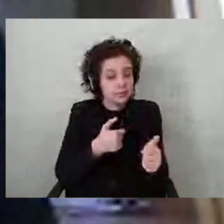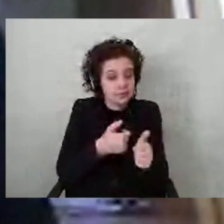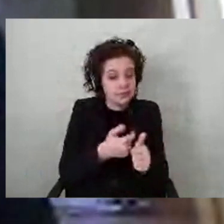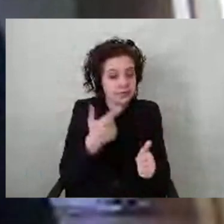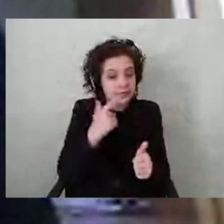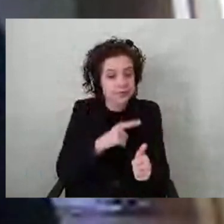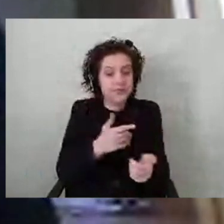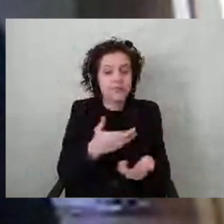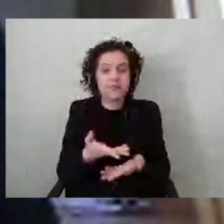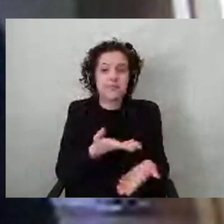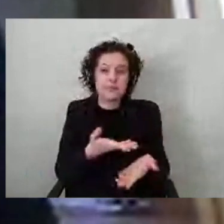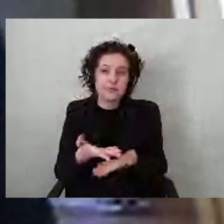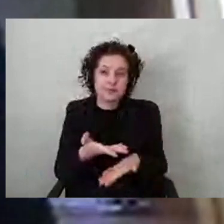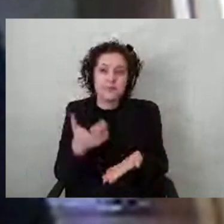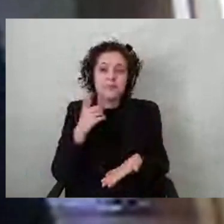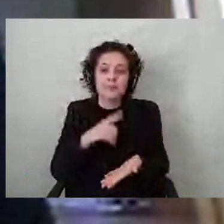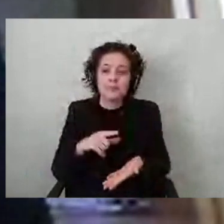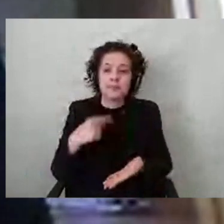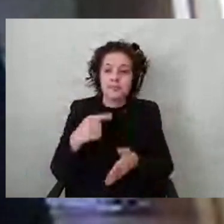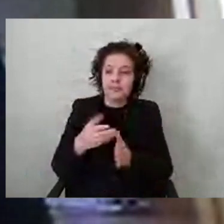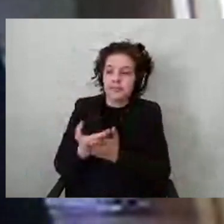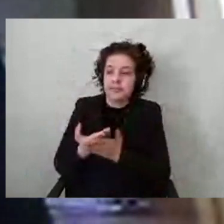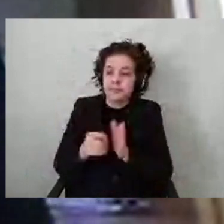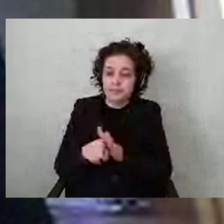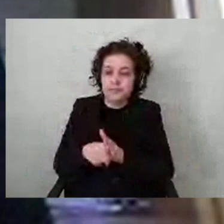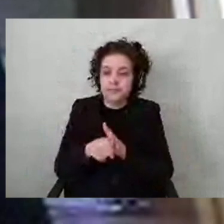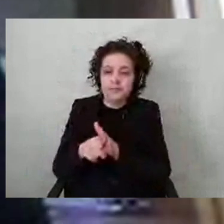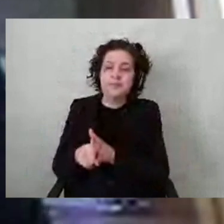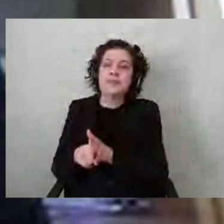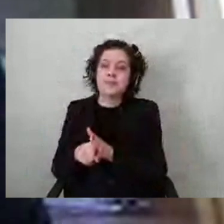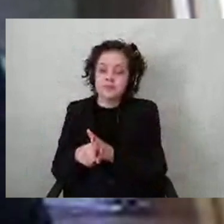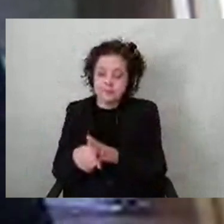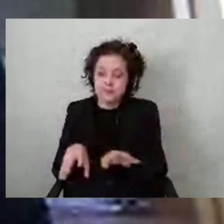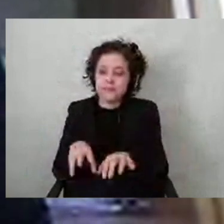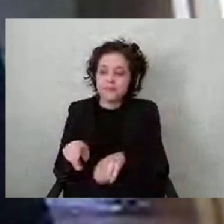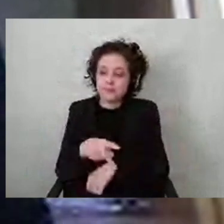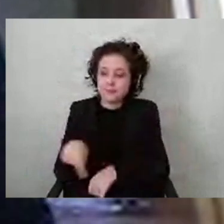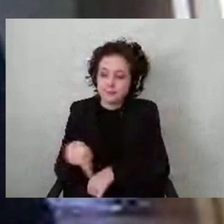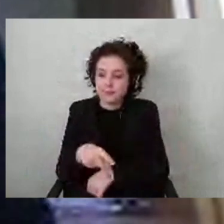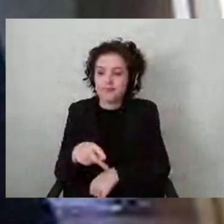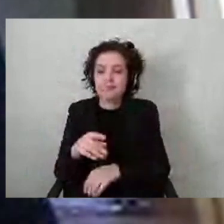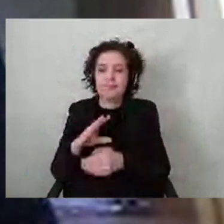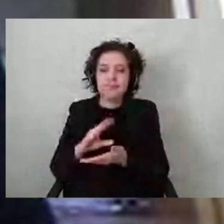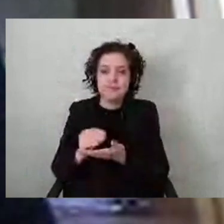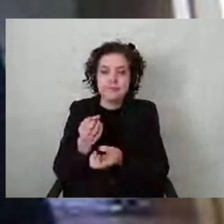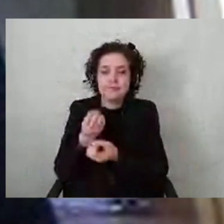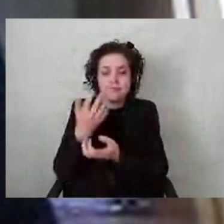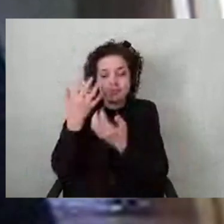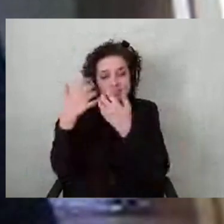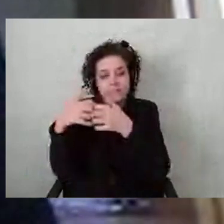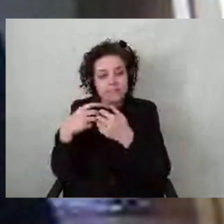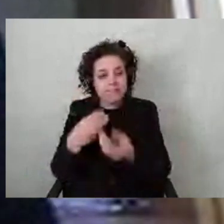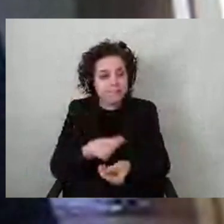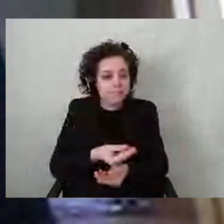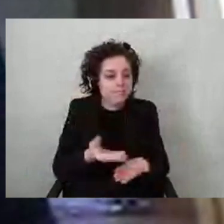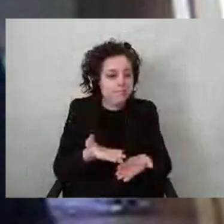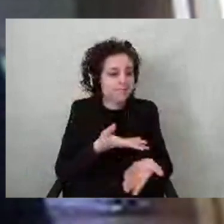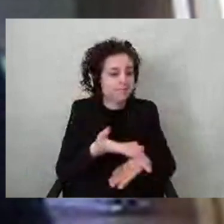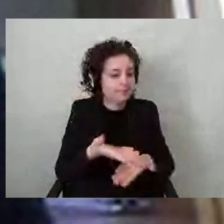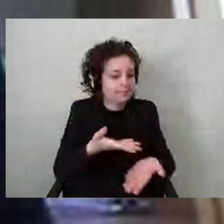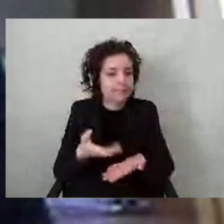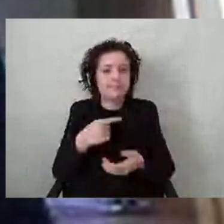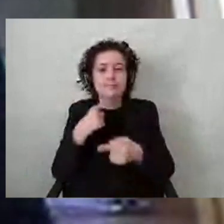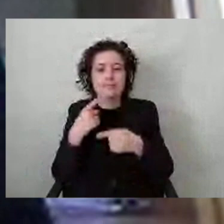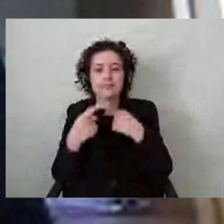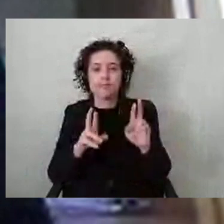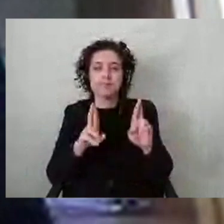que nós, cientistas e educadores, compartilhemos dados, pensamentos, reflexões, dúvidas e esperanças de